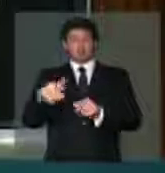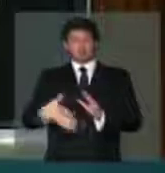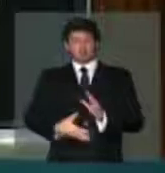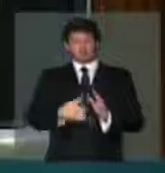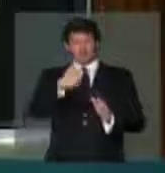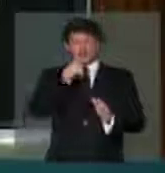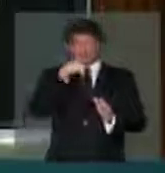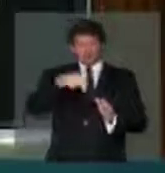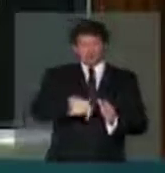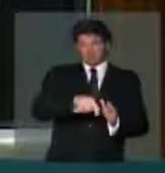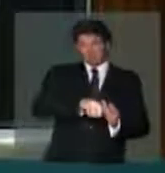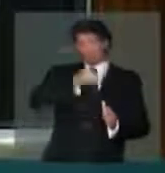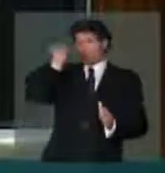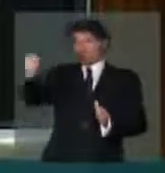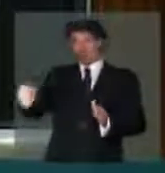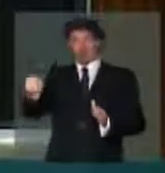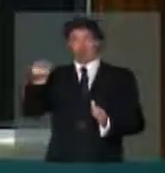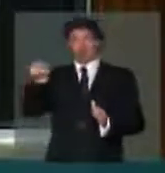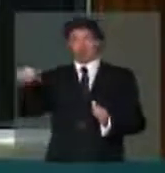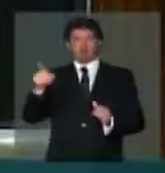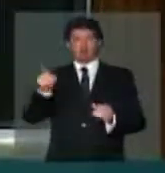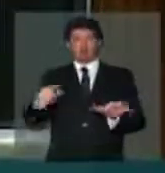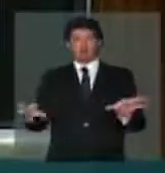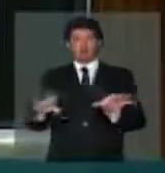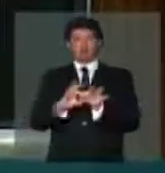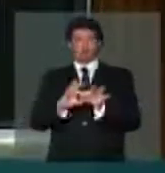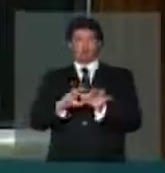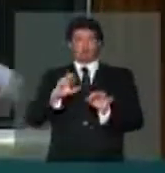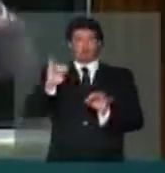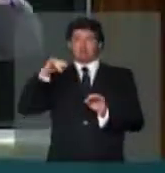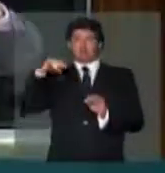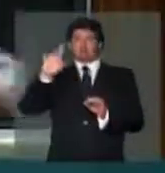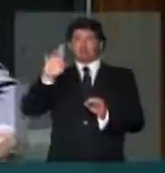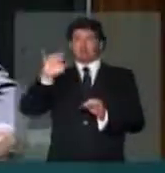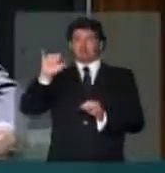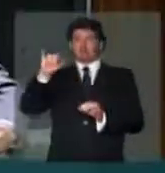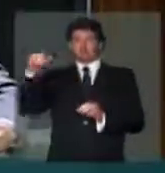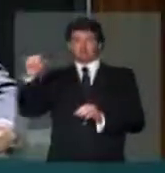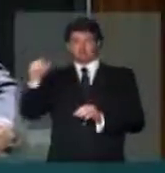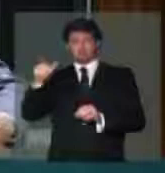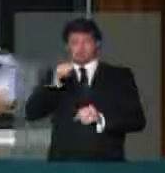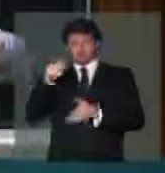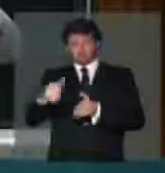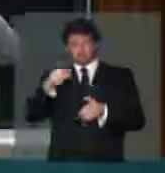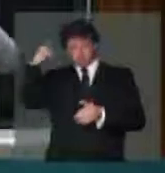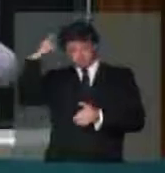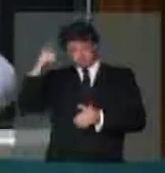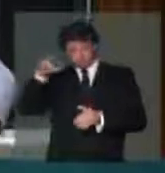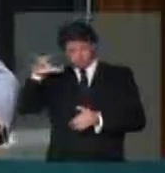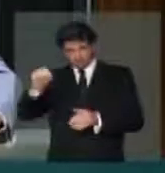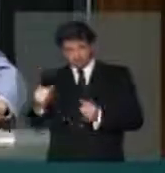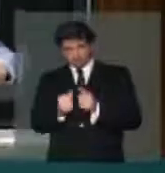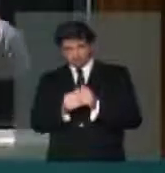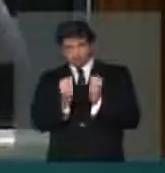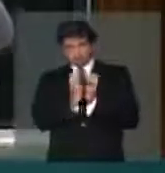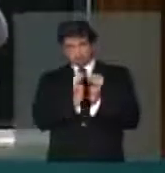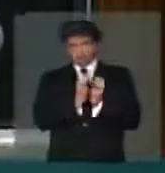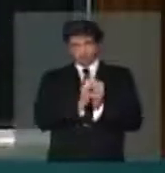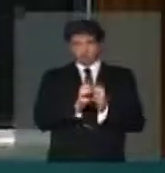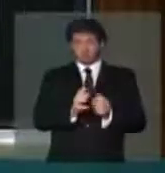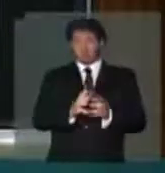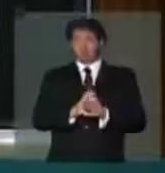água daqui e levar para lá. É uma interligação do Rio São Francisco com Pernambuco,